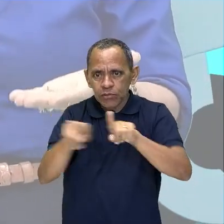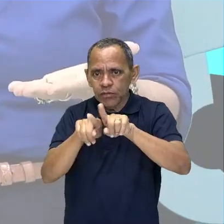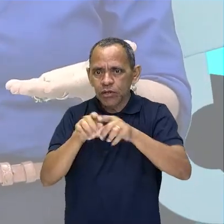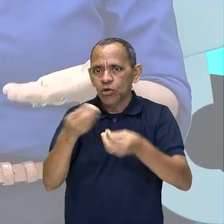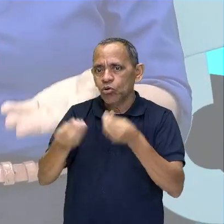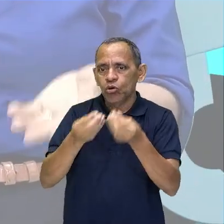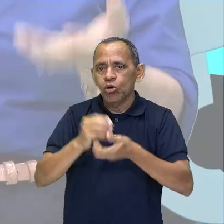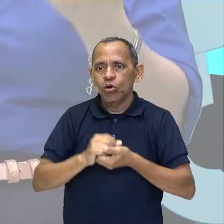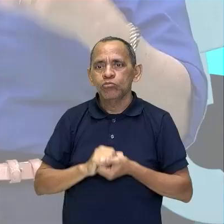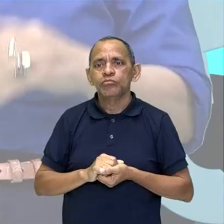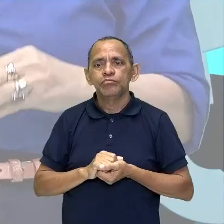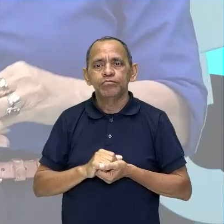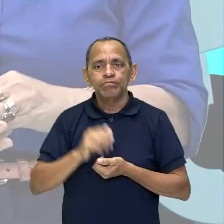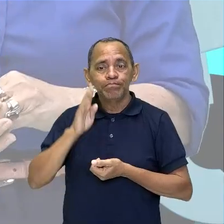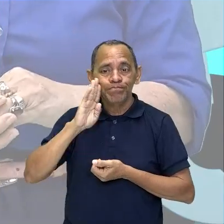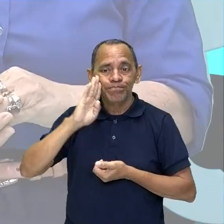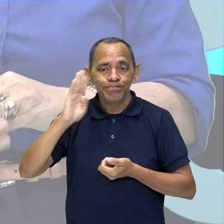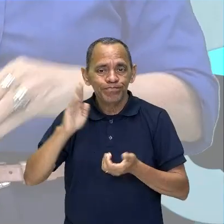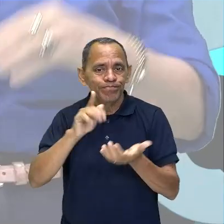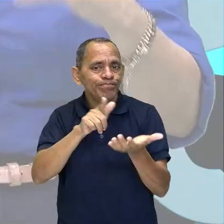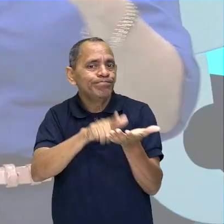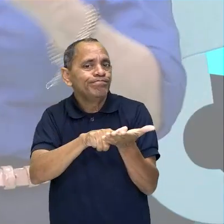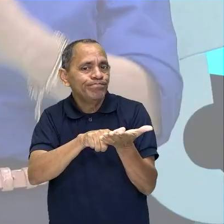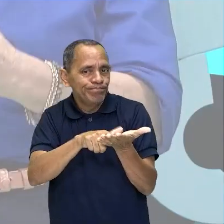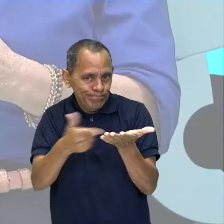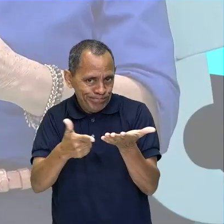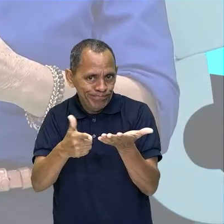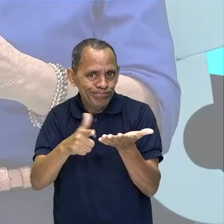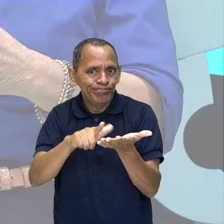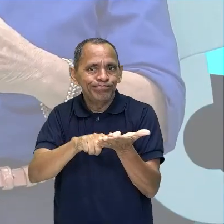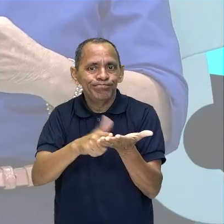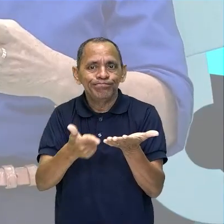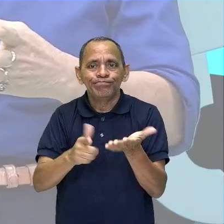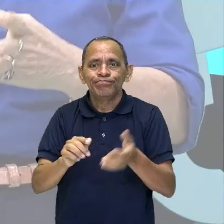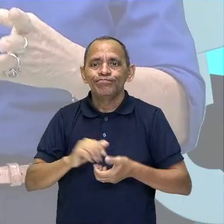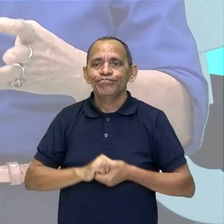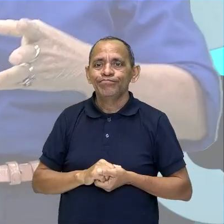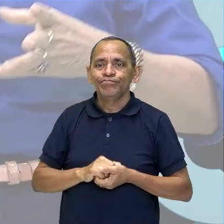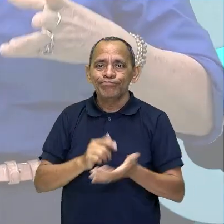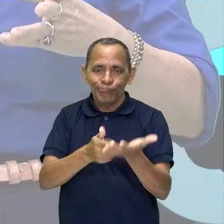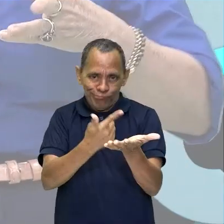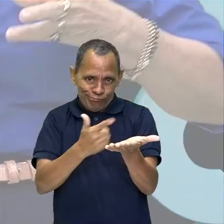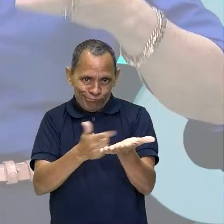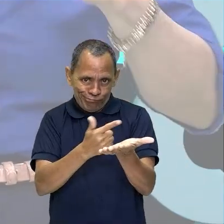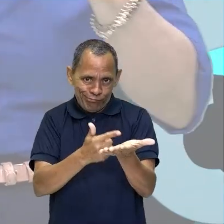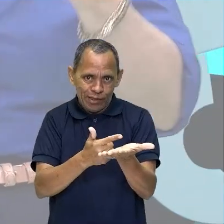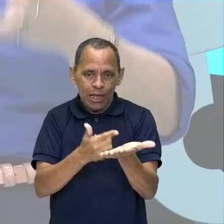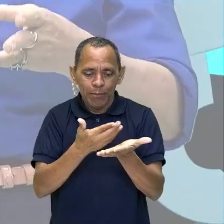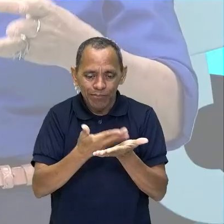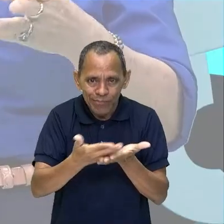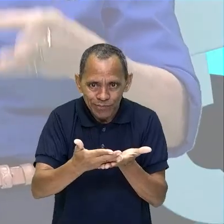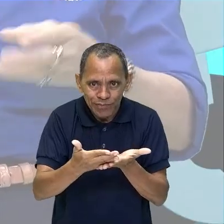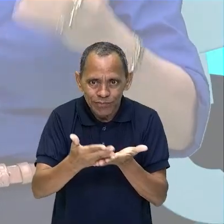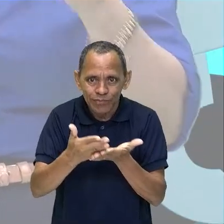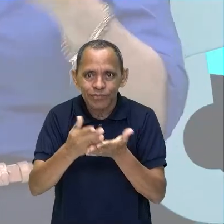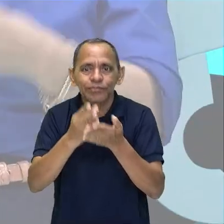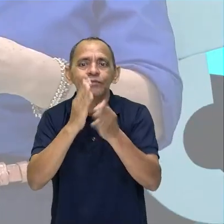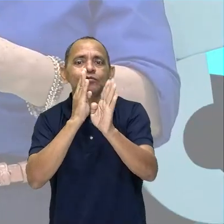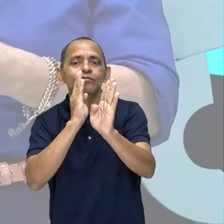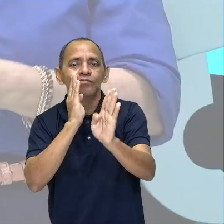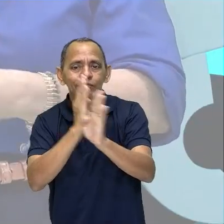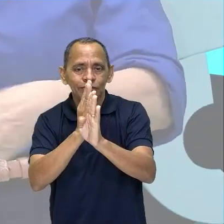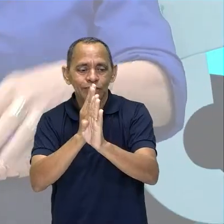livros principalmente, né? Mas, a partir, então, dessa descoberta do